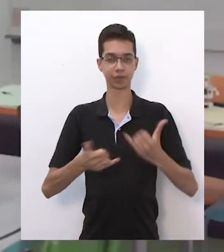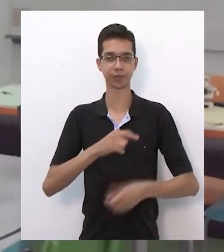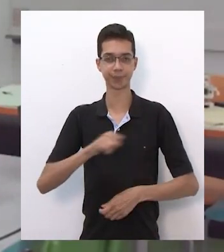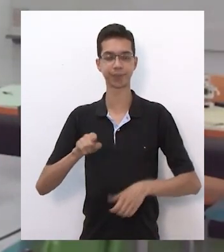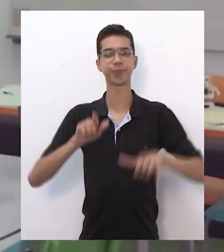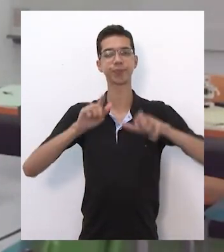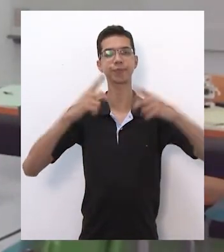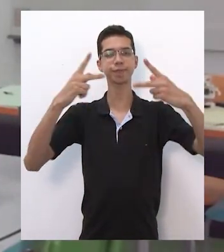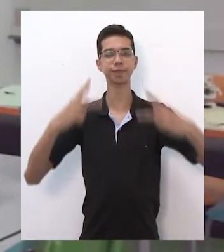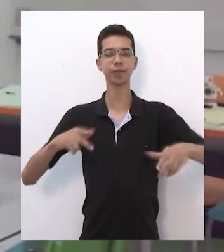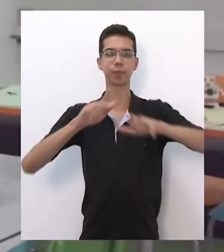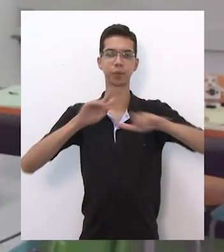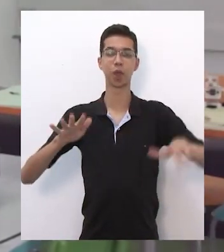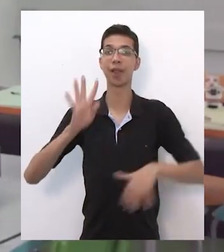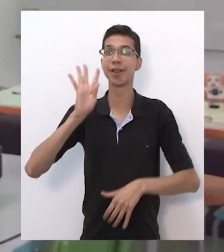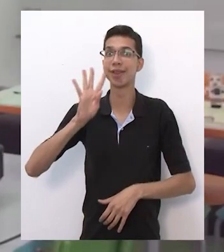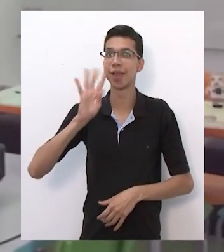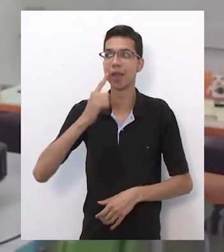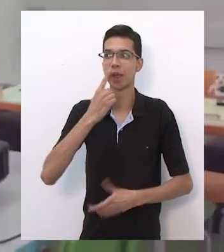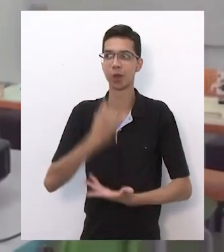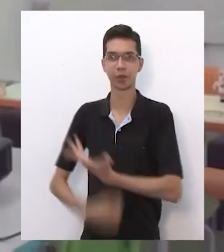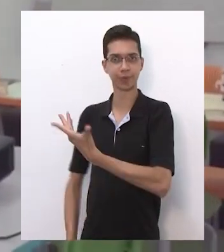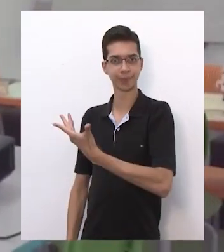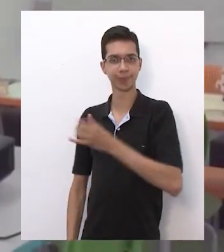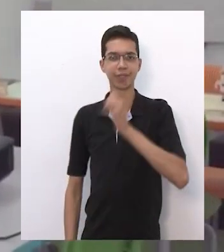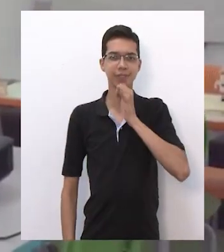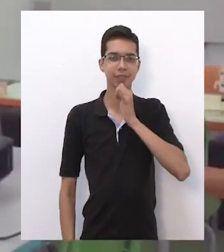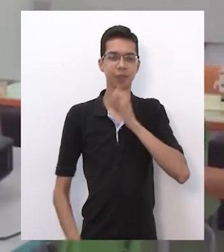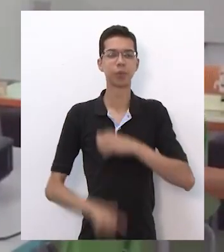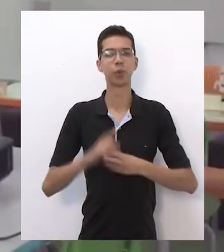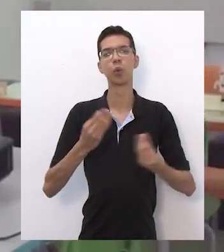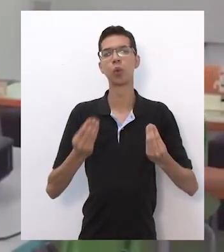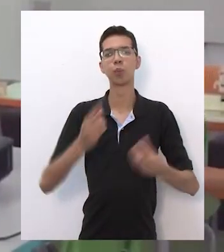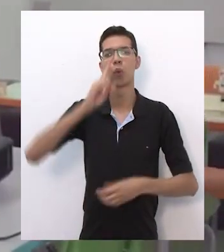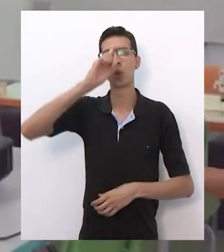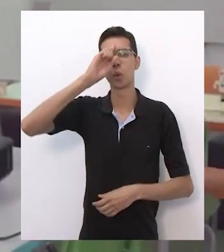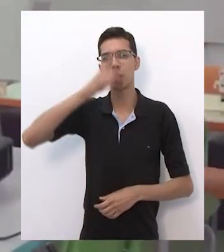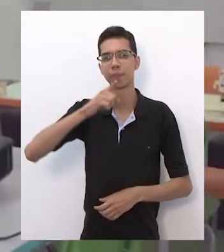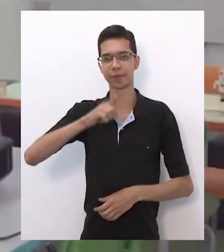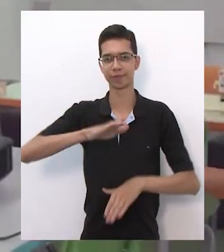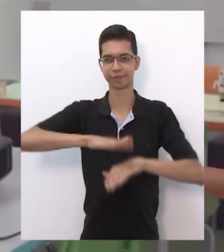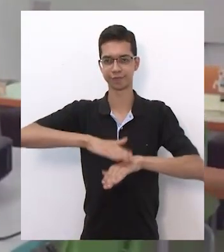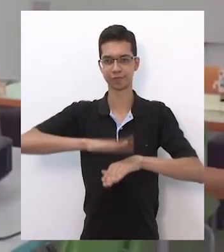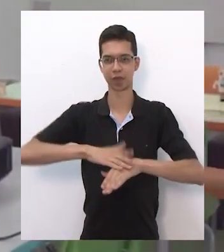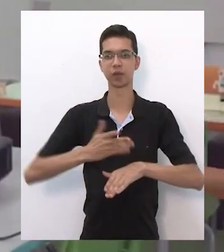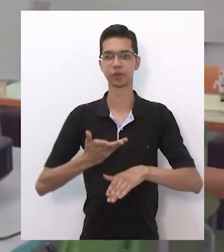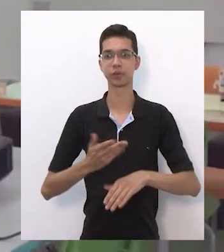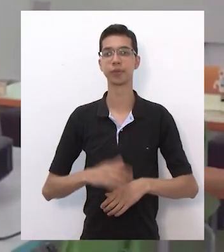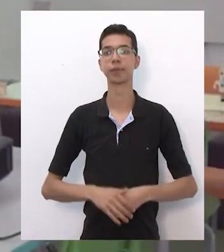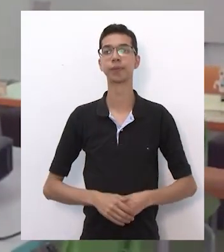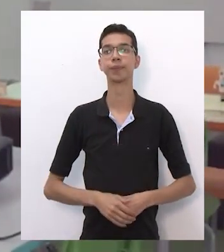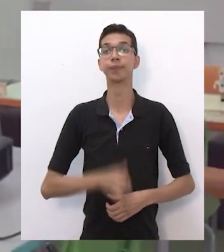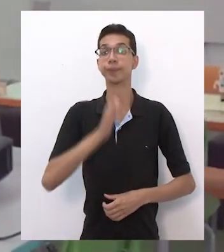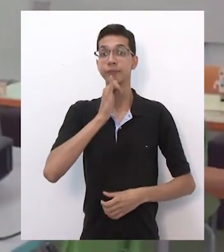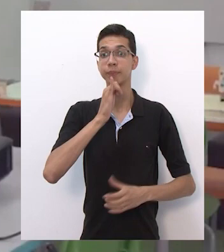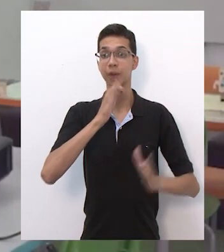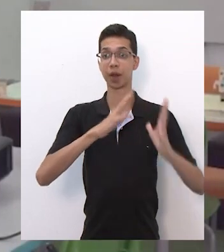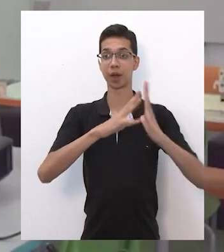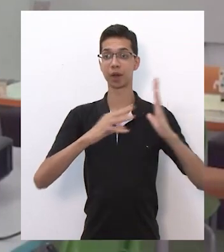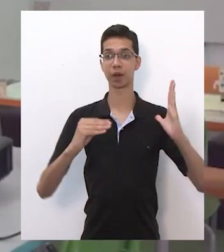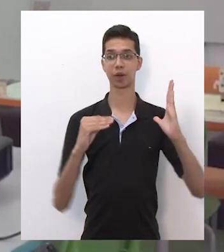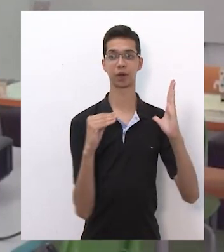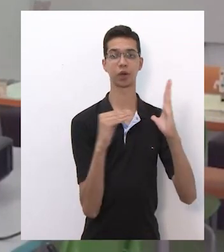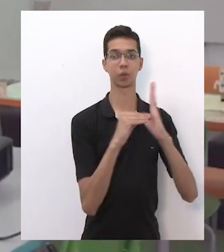legal. Para reproduzir os blocos de comando do Scratch, dessa linguagem de